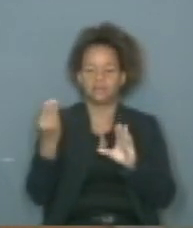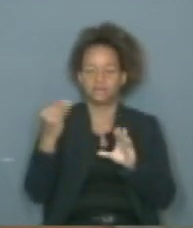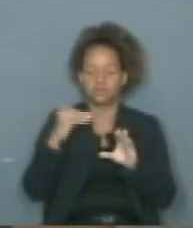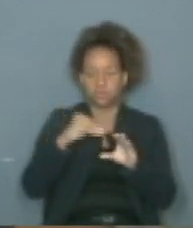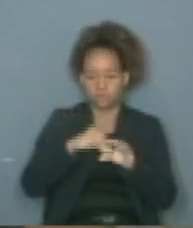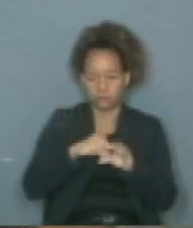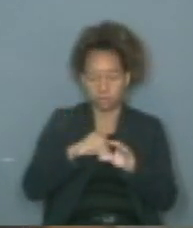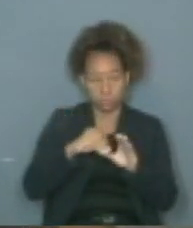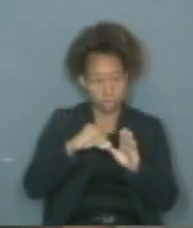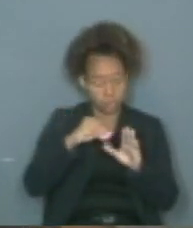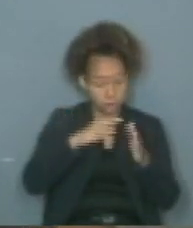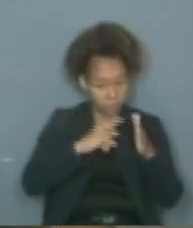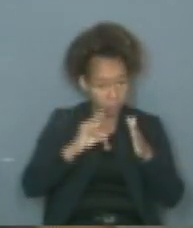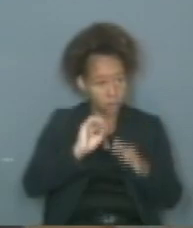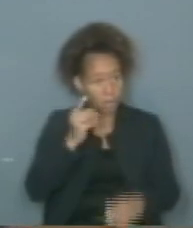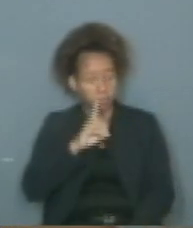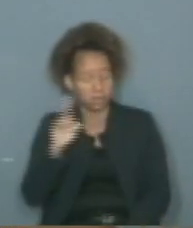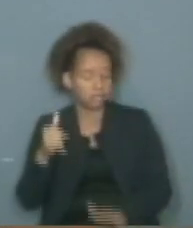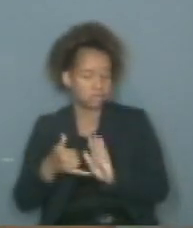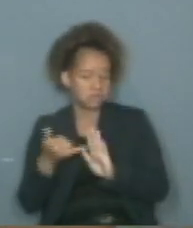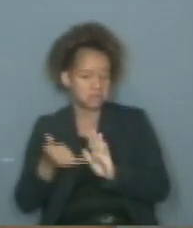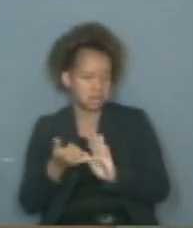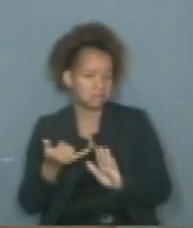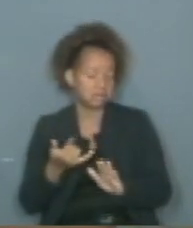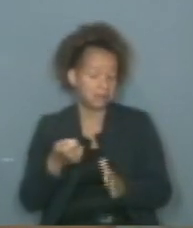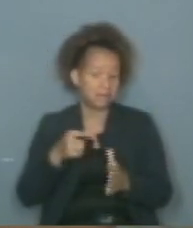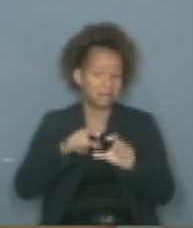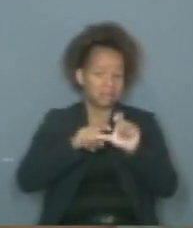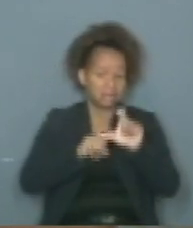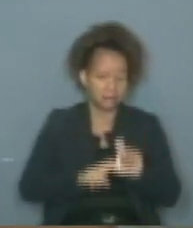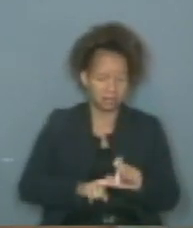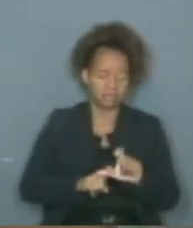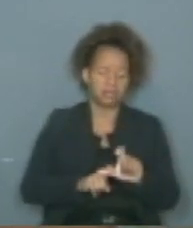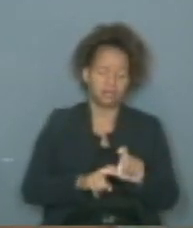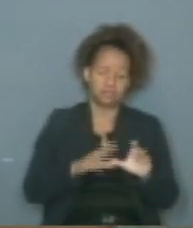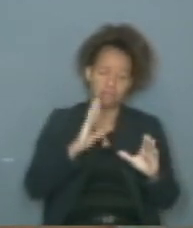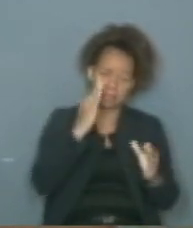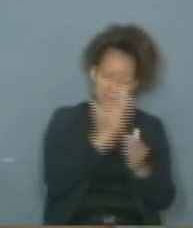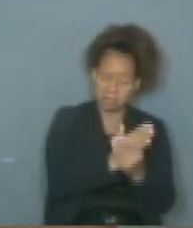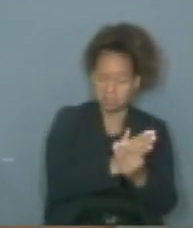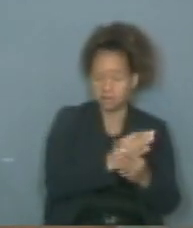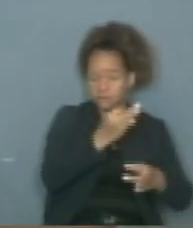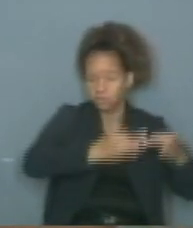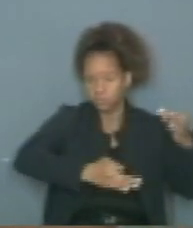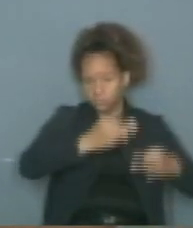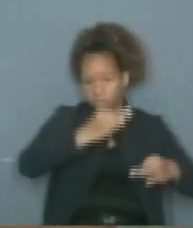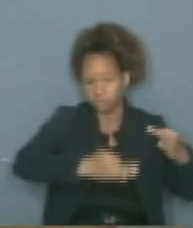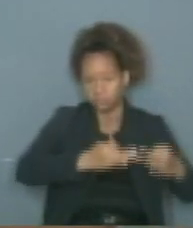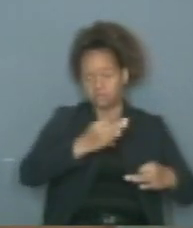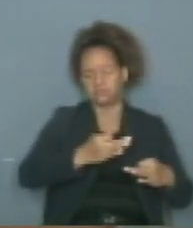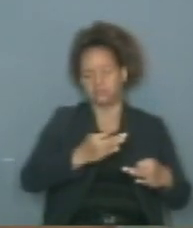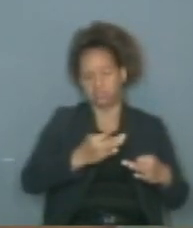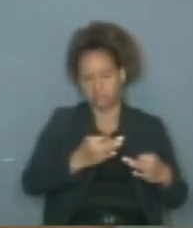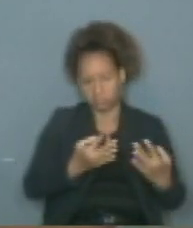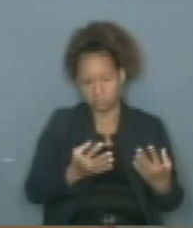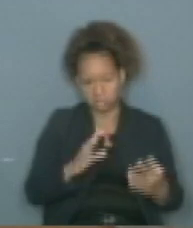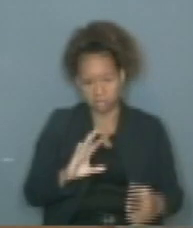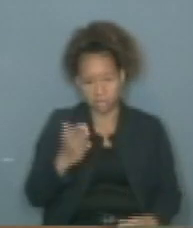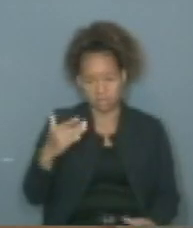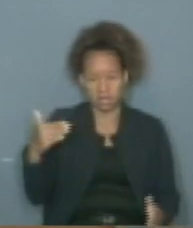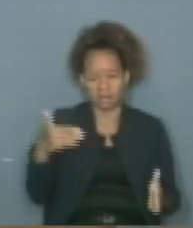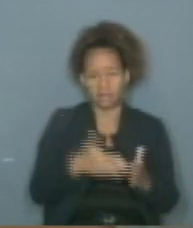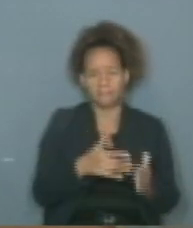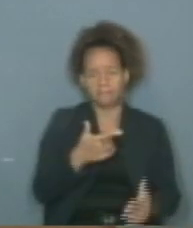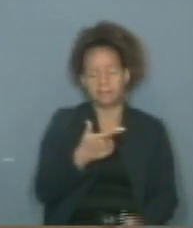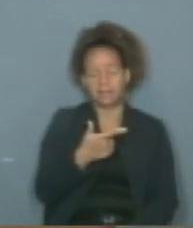ou não, inclusive os inscritos em dívida ativa, ajuizados ou ajuizar em razão de fatos geradores ocorridos até